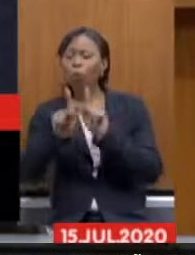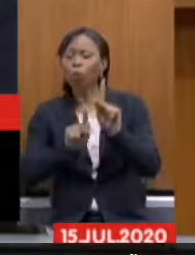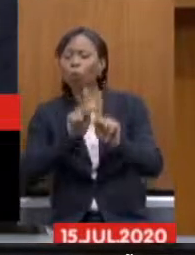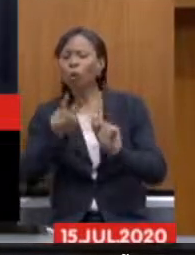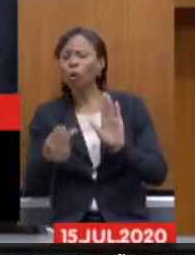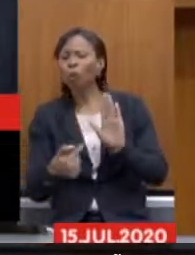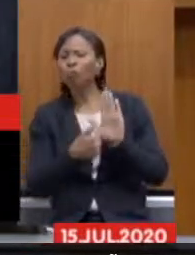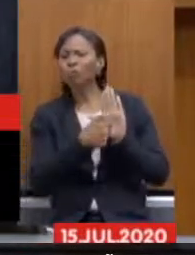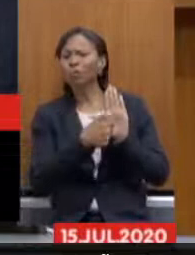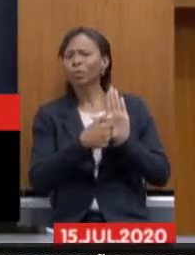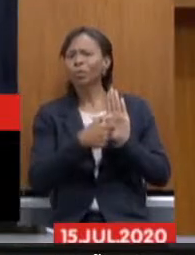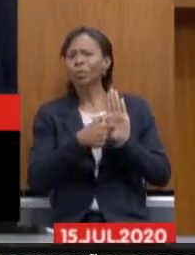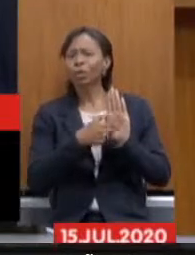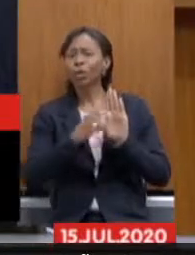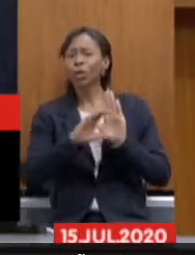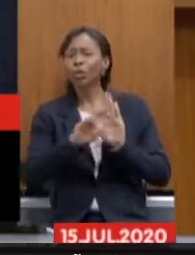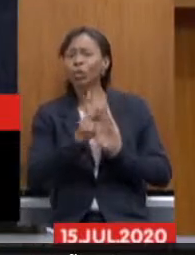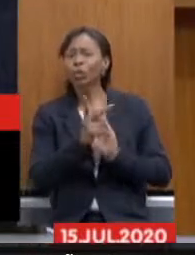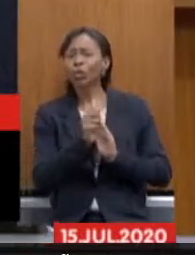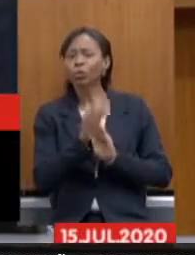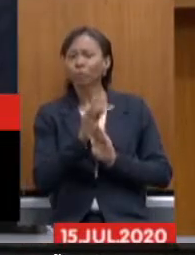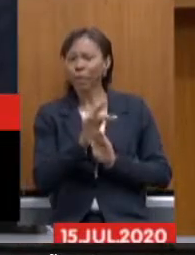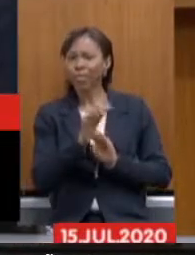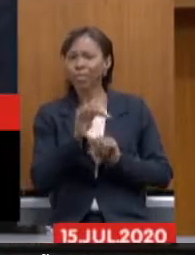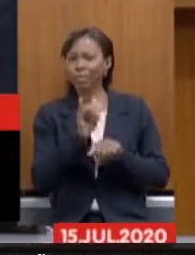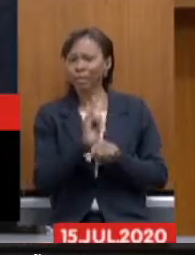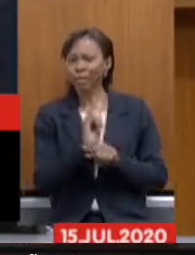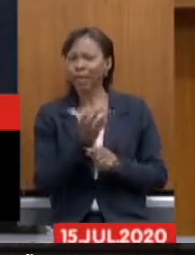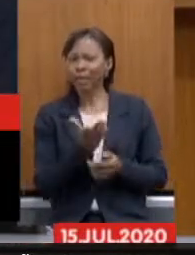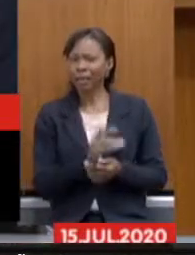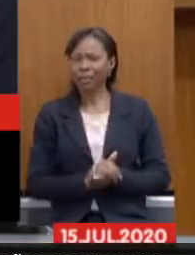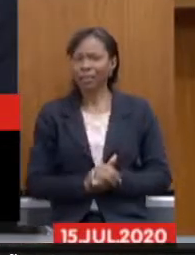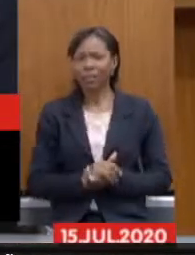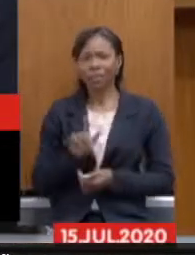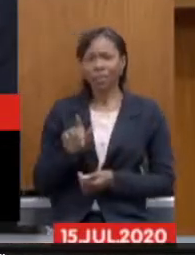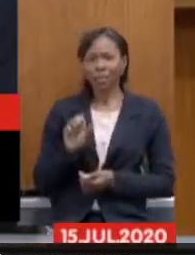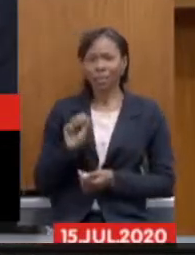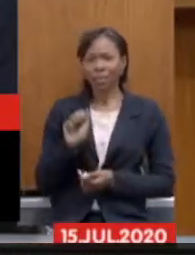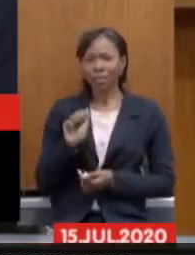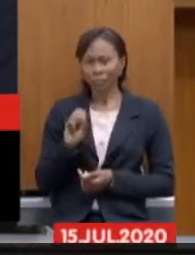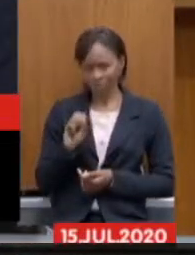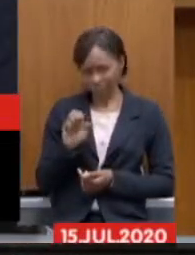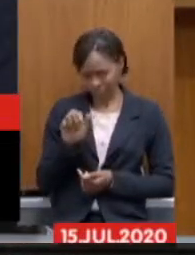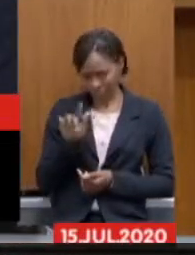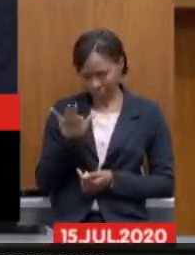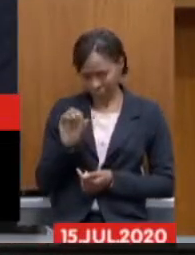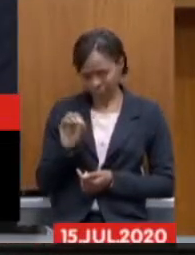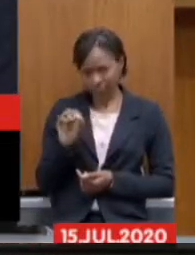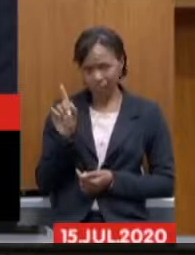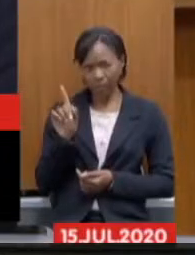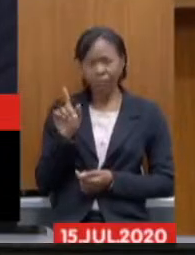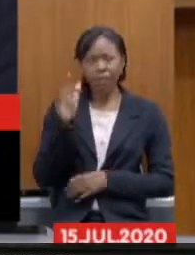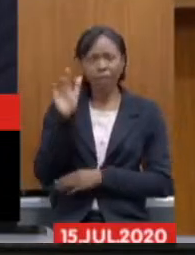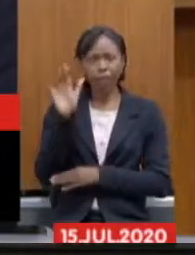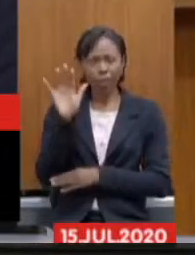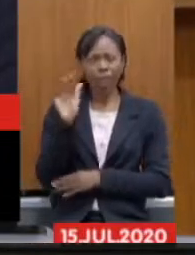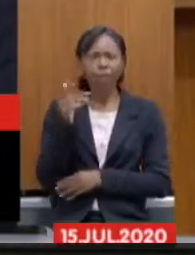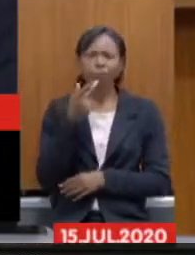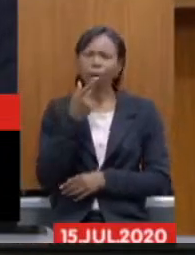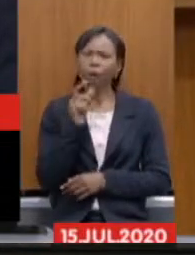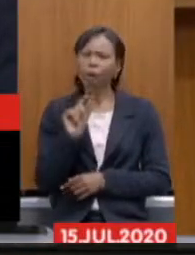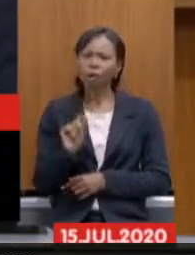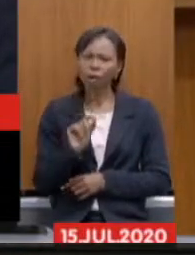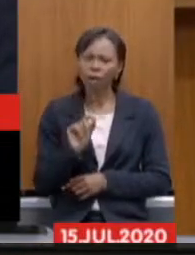no nosso chat sérgio de ipatinga a credibilidade alegada da assembleia está sendo